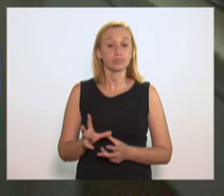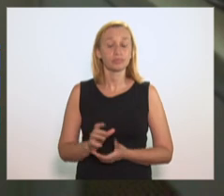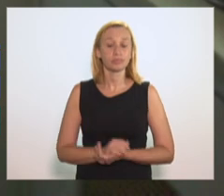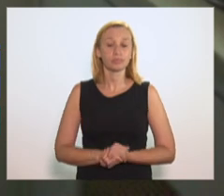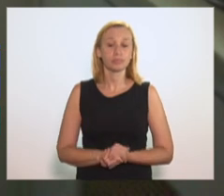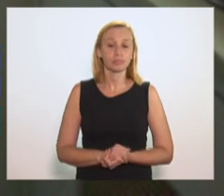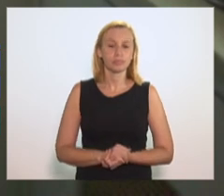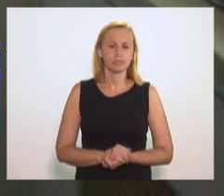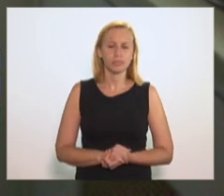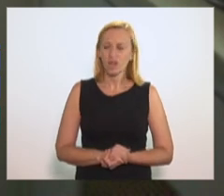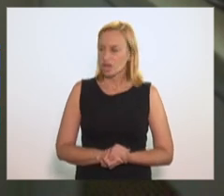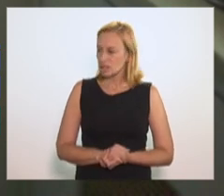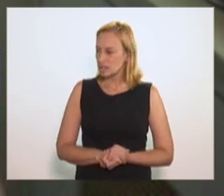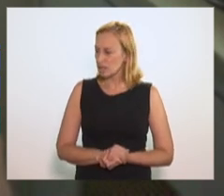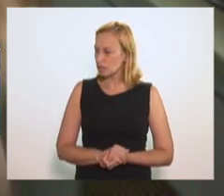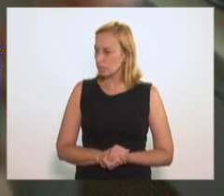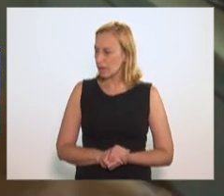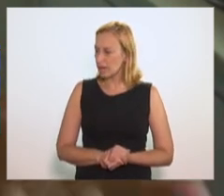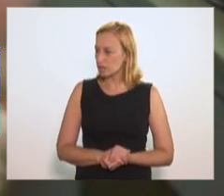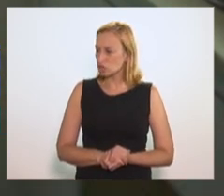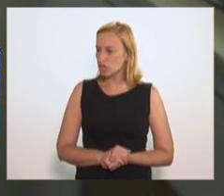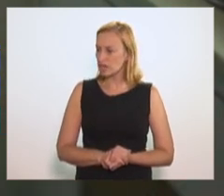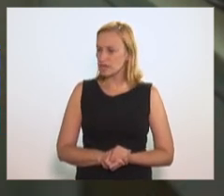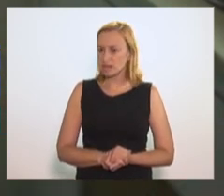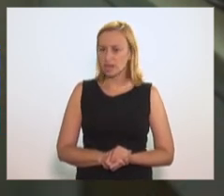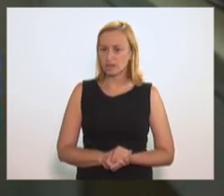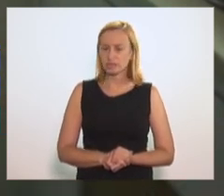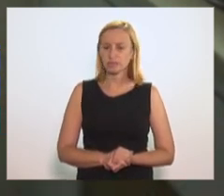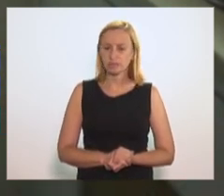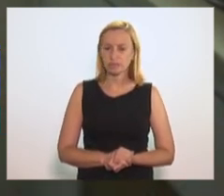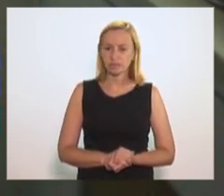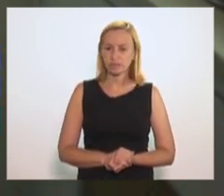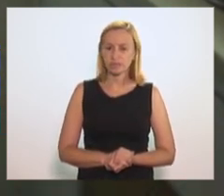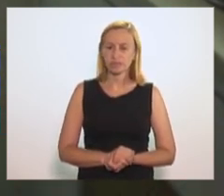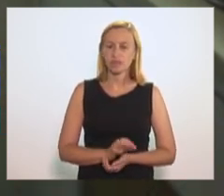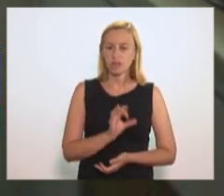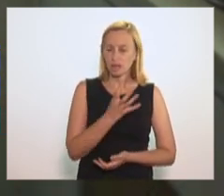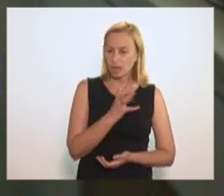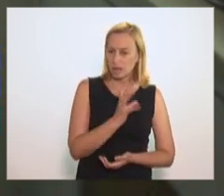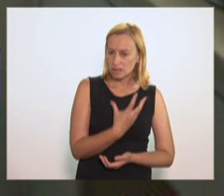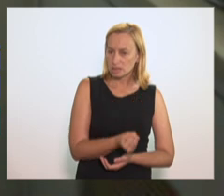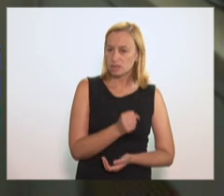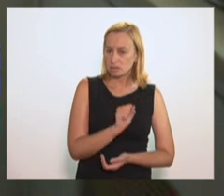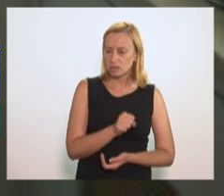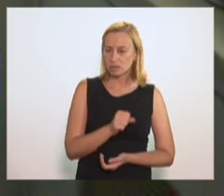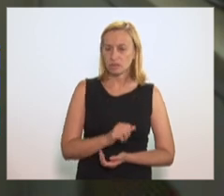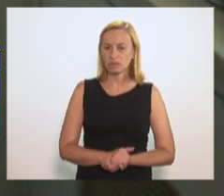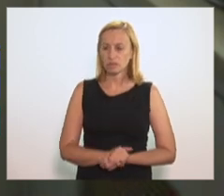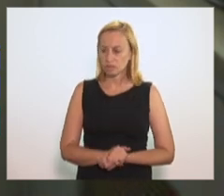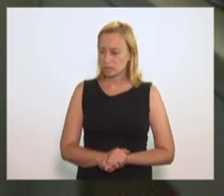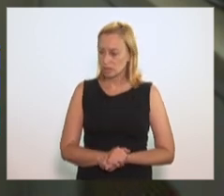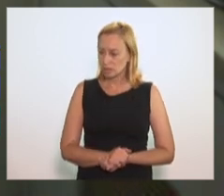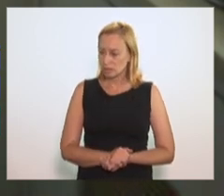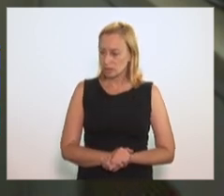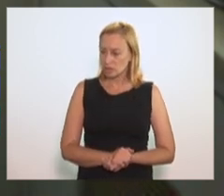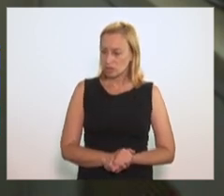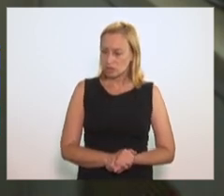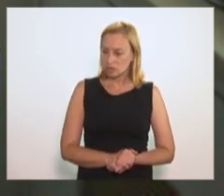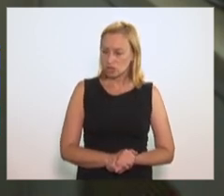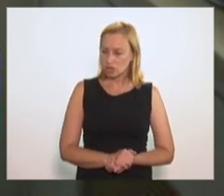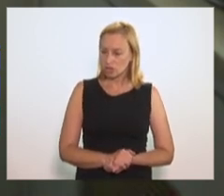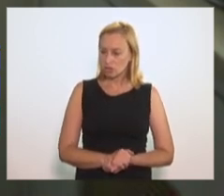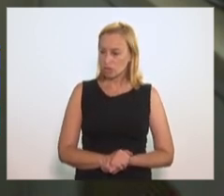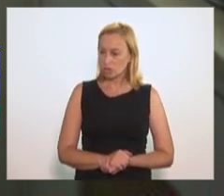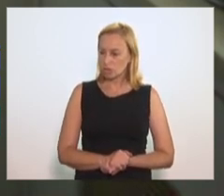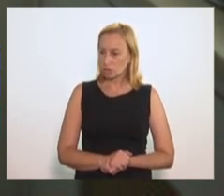deputado Valdeque já apresentou um outro também de rastreamento de serviços também de